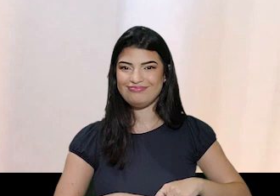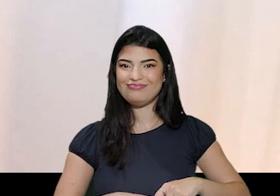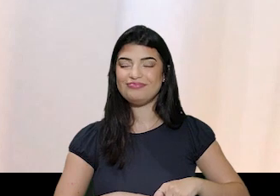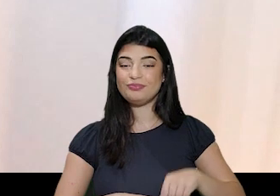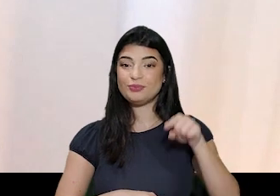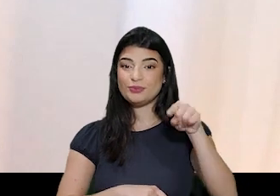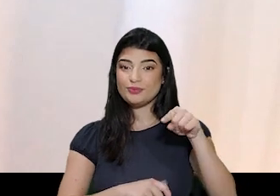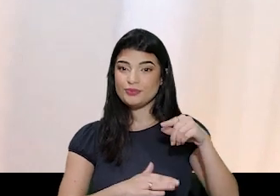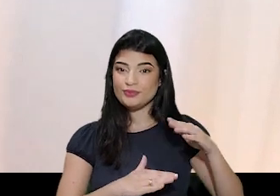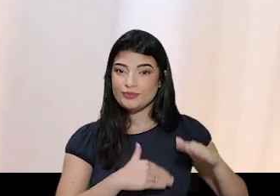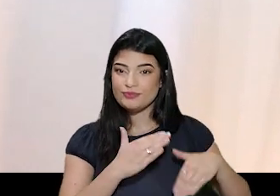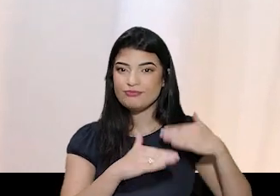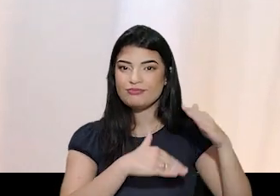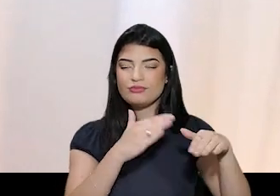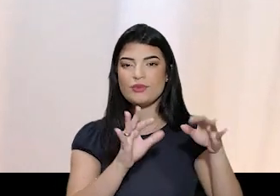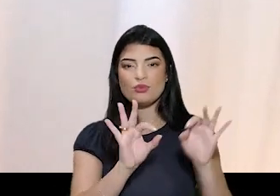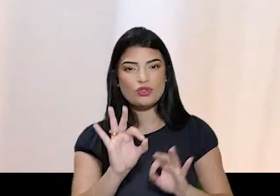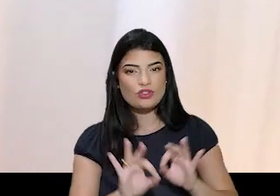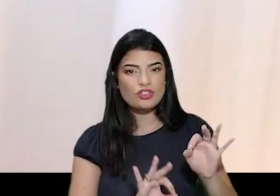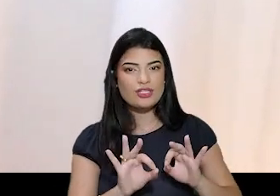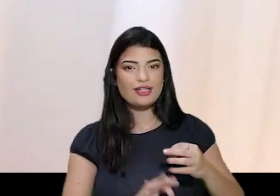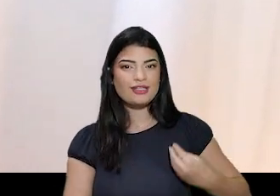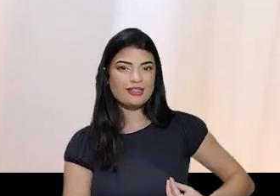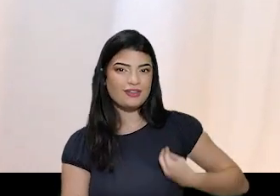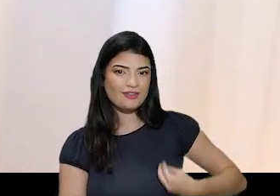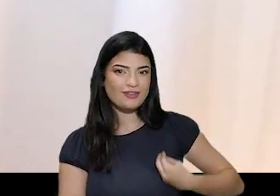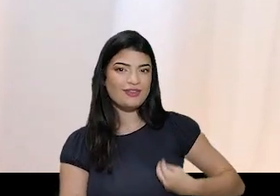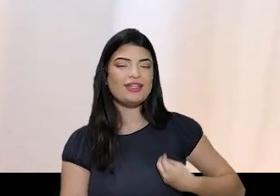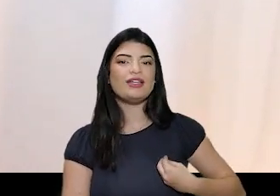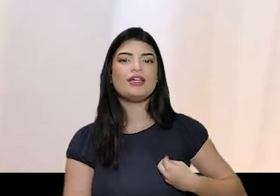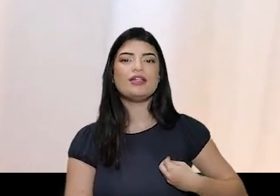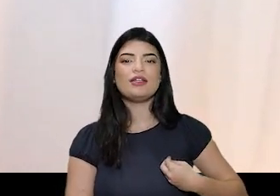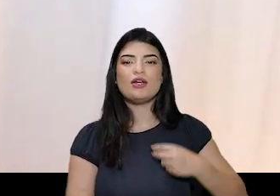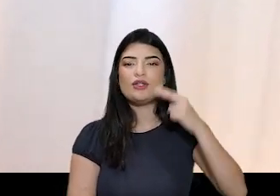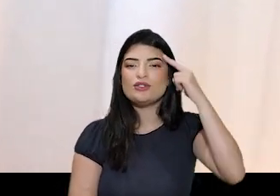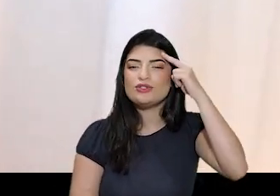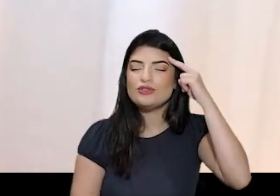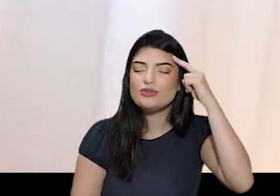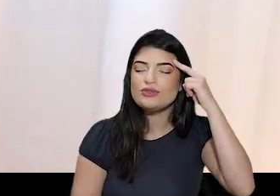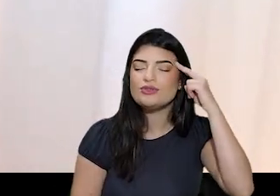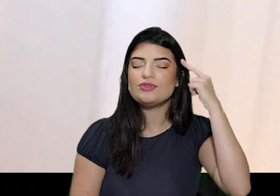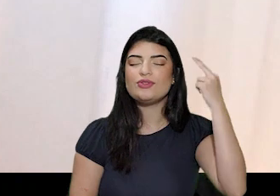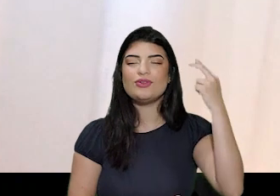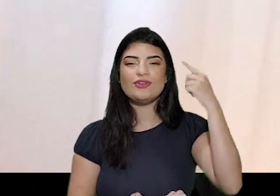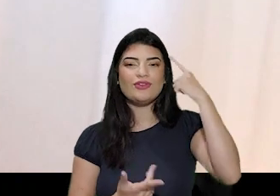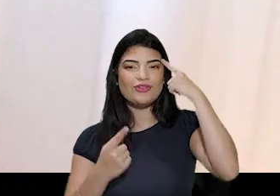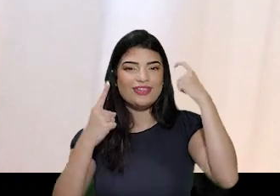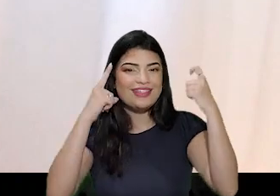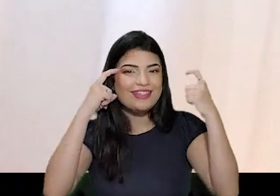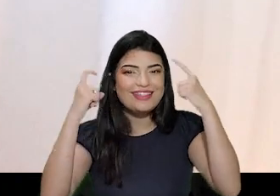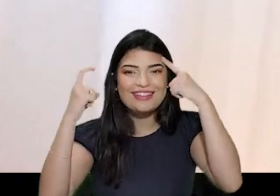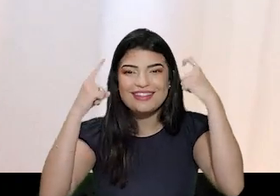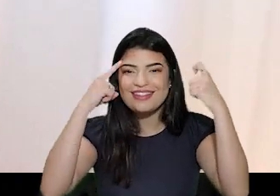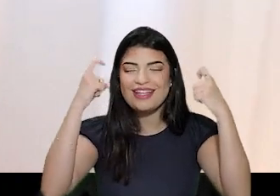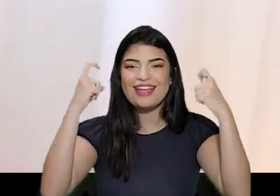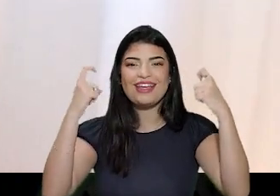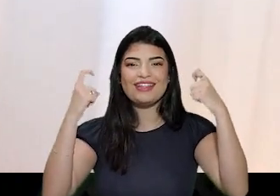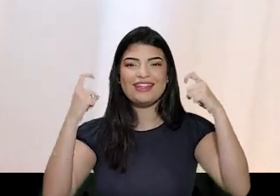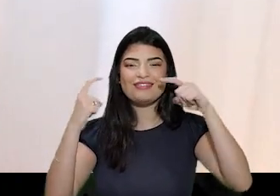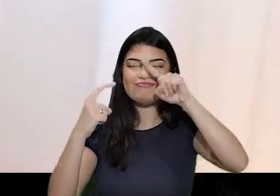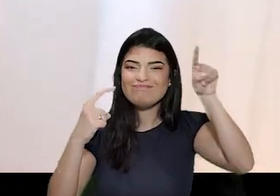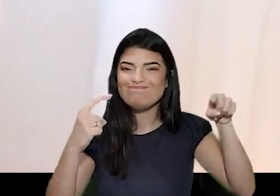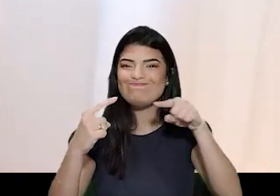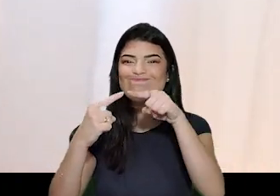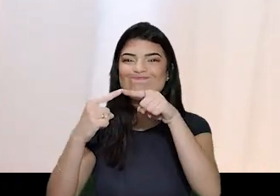possibilidades, na construção de um projeto de vida onde os sonhos, ideias